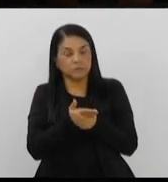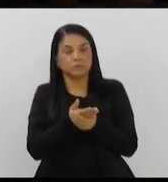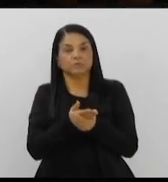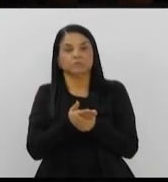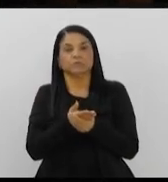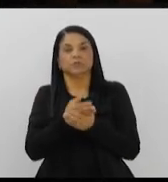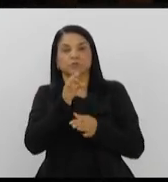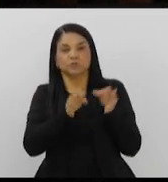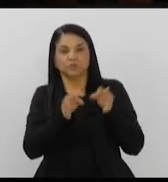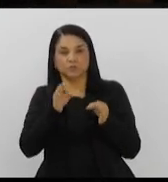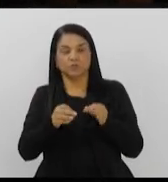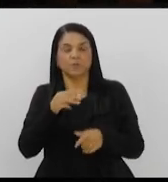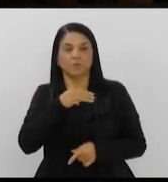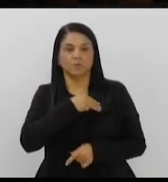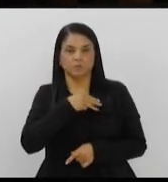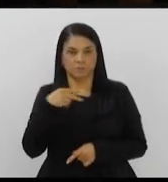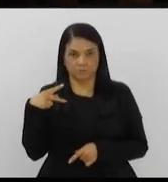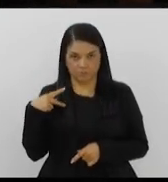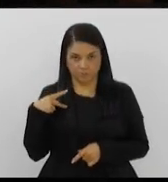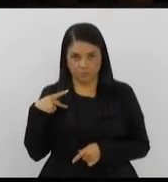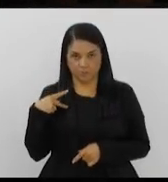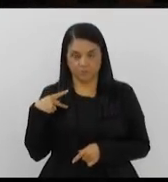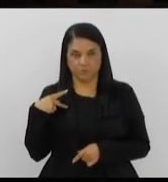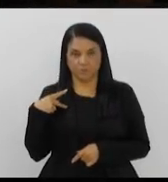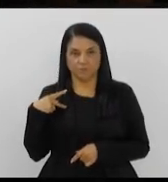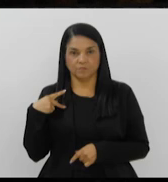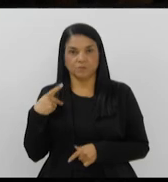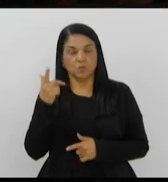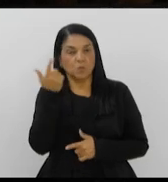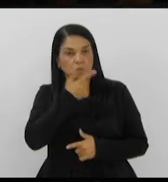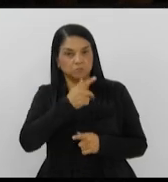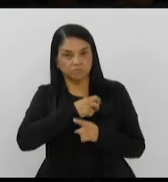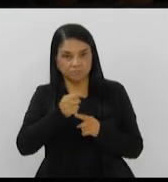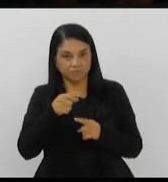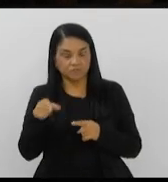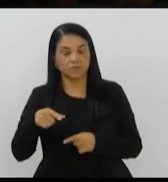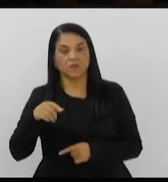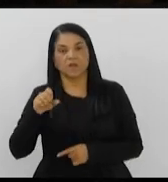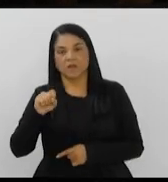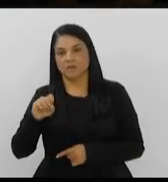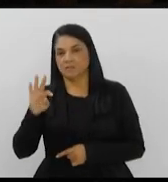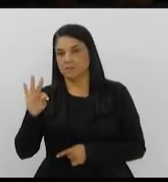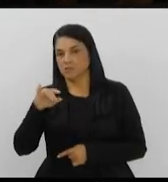Público, já com ganho de causa no STJ,